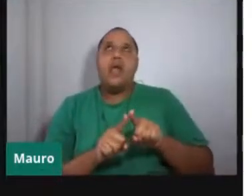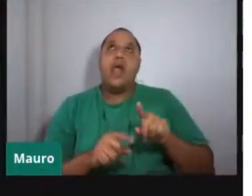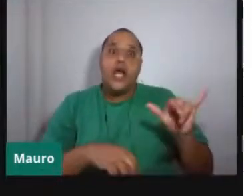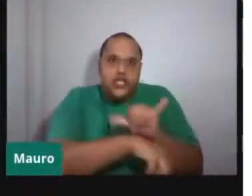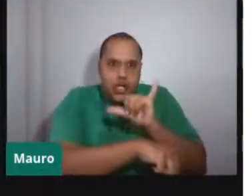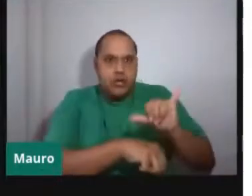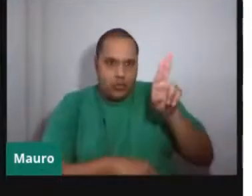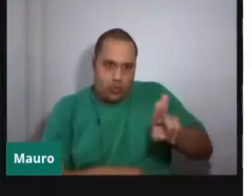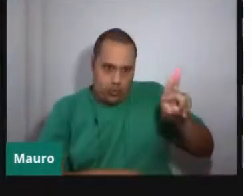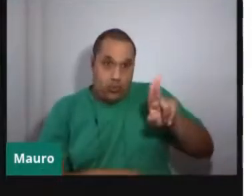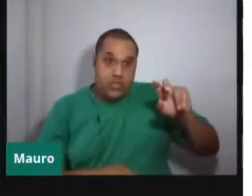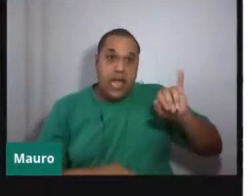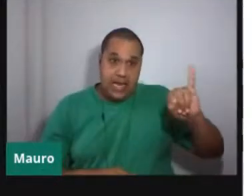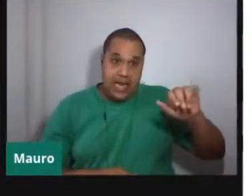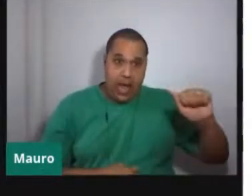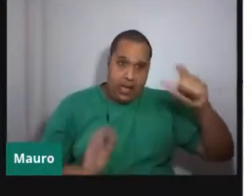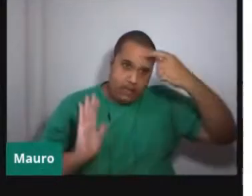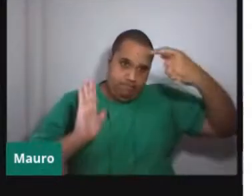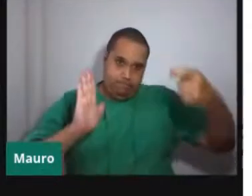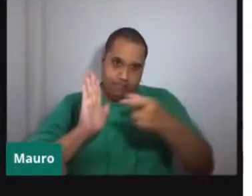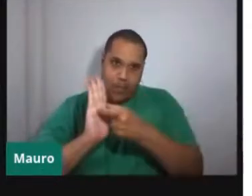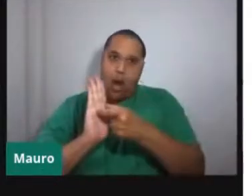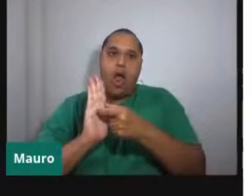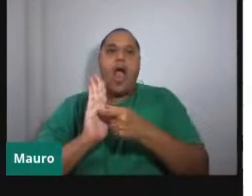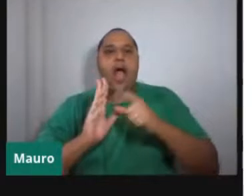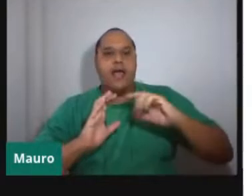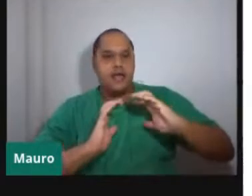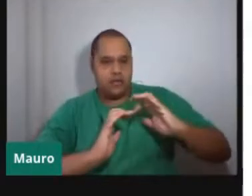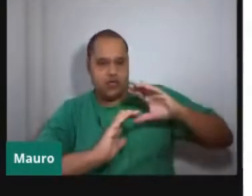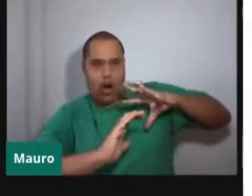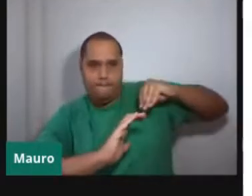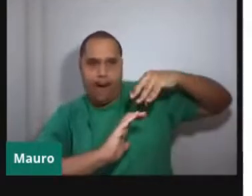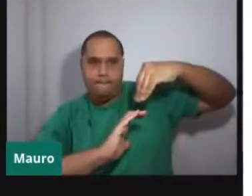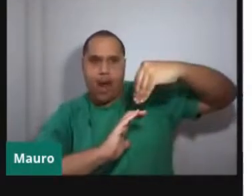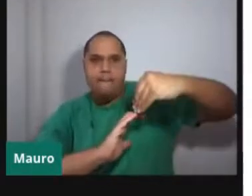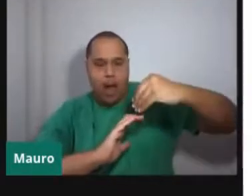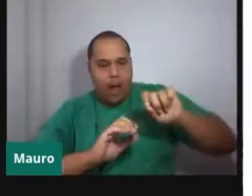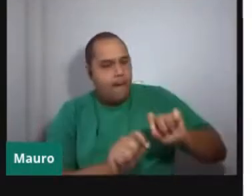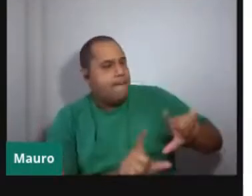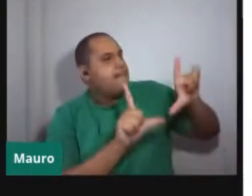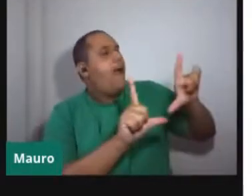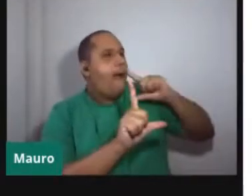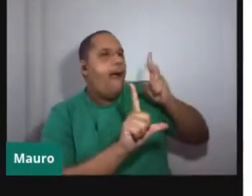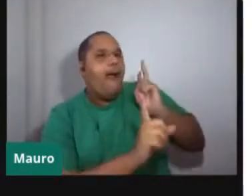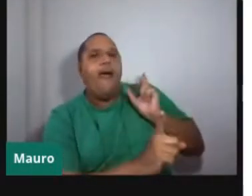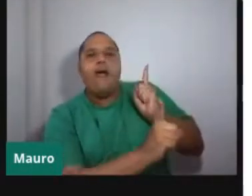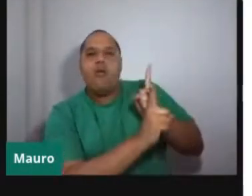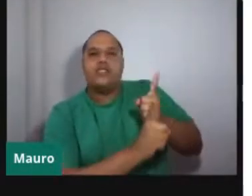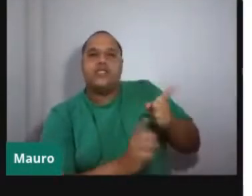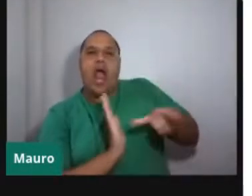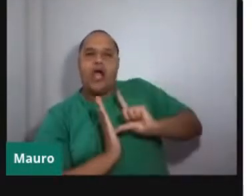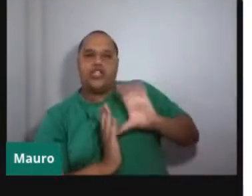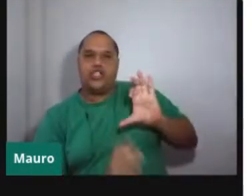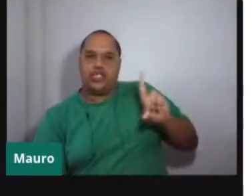artificial, né, para esses exames de neuroimagem, é fazer a detecção precoce. Então, qual que seria a grande questão aqui,